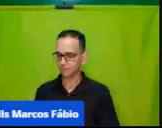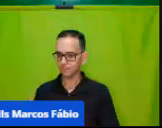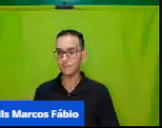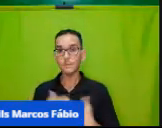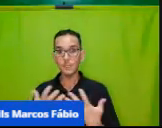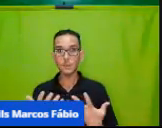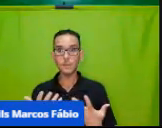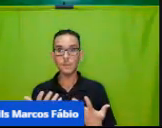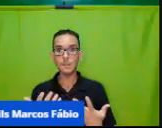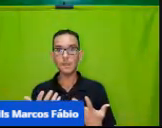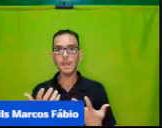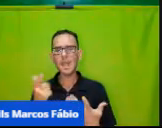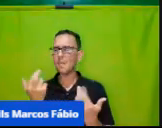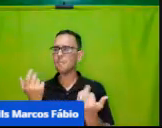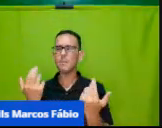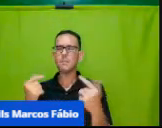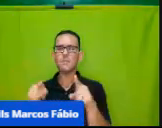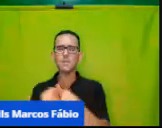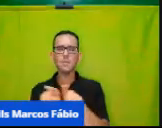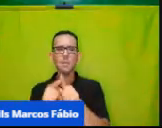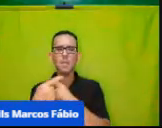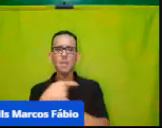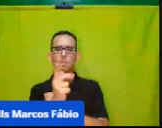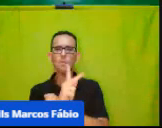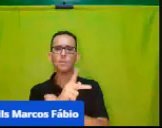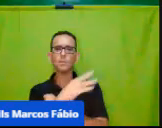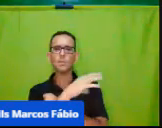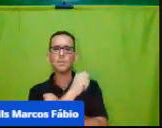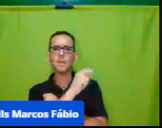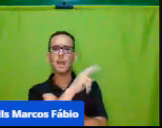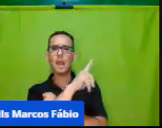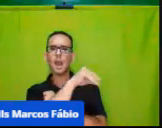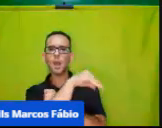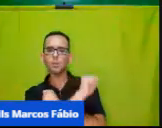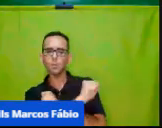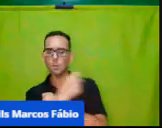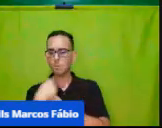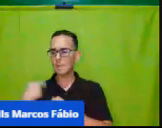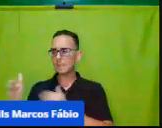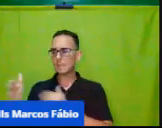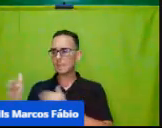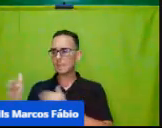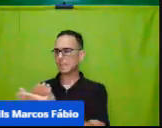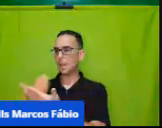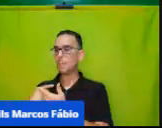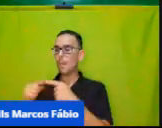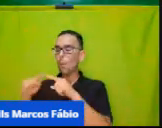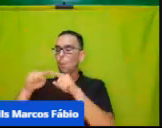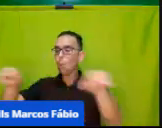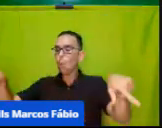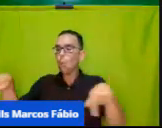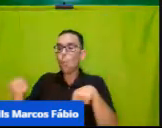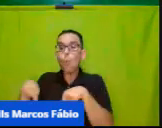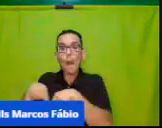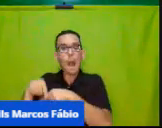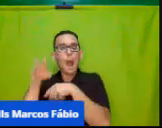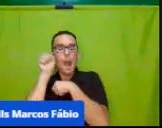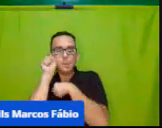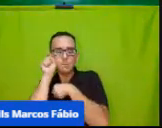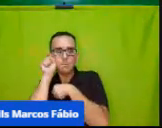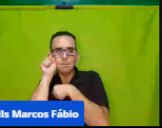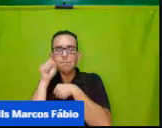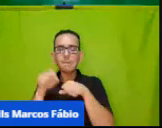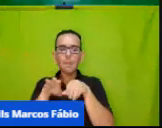menos a mesma coisa que o professor Carlos, né? Minha sala de aula é meu quarto, onde eu tenho uma mesa. Normalmente